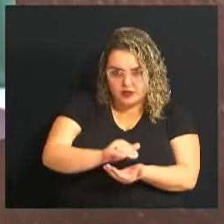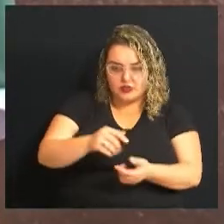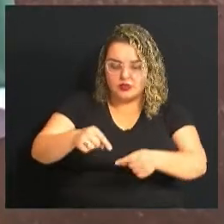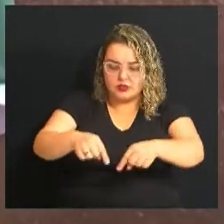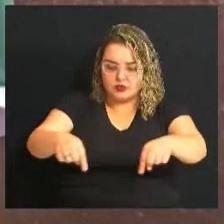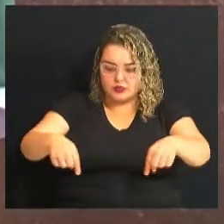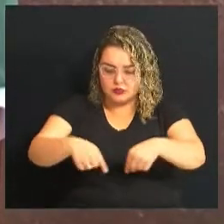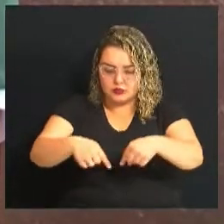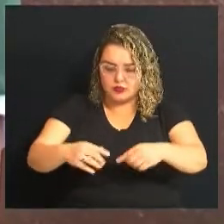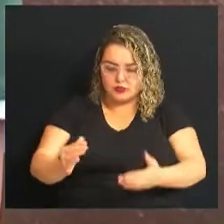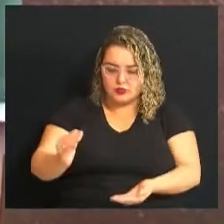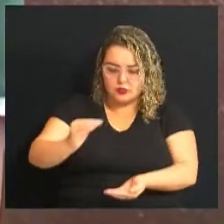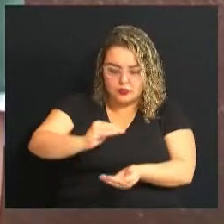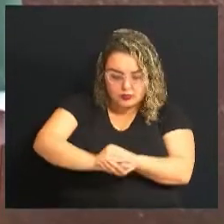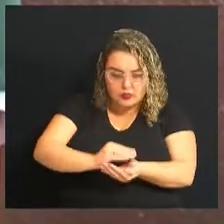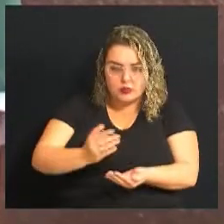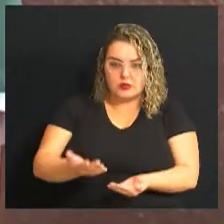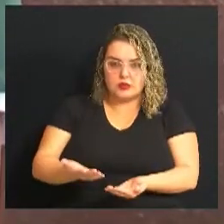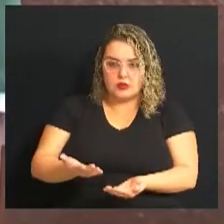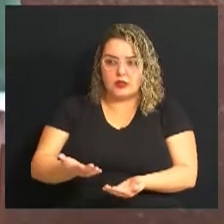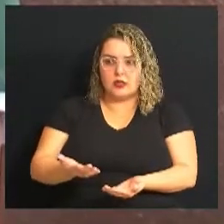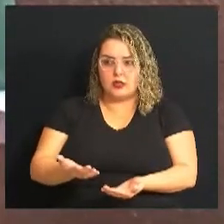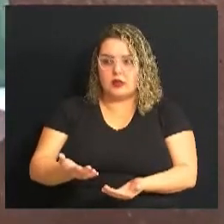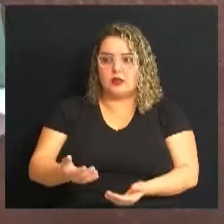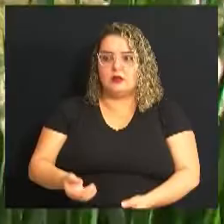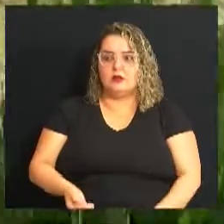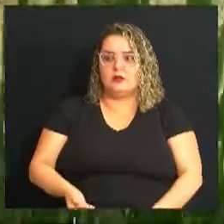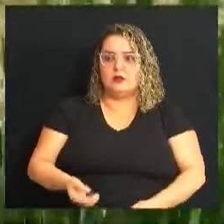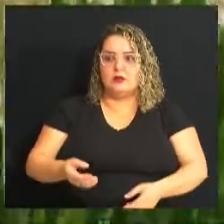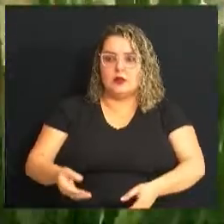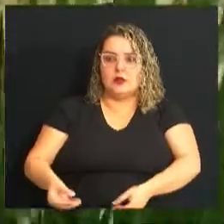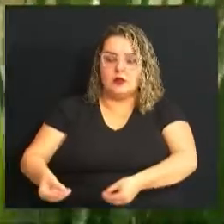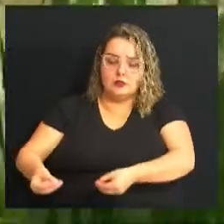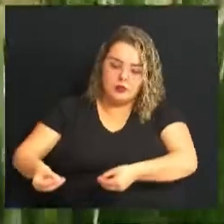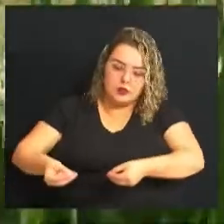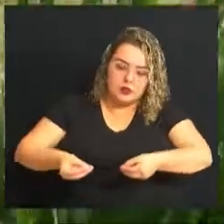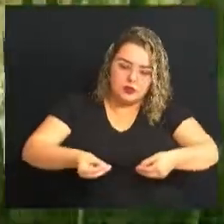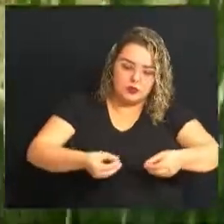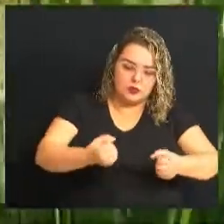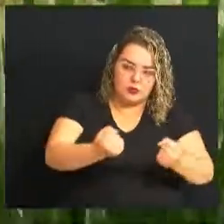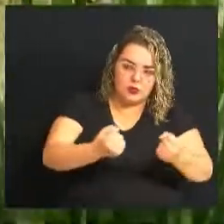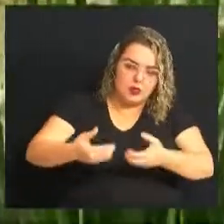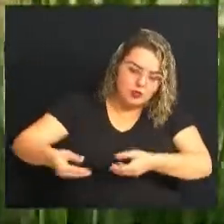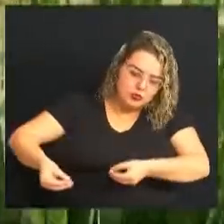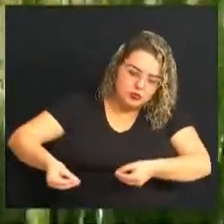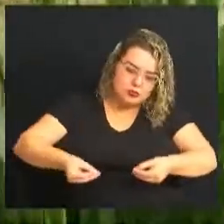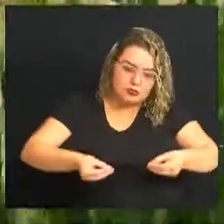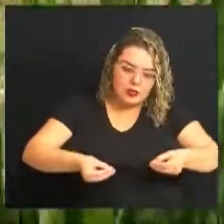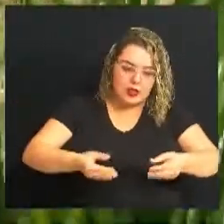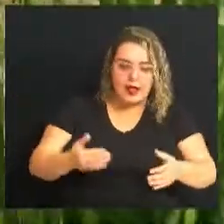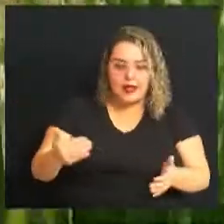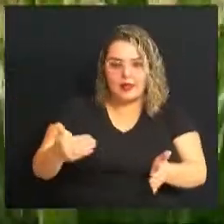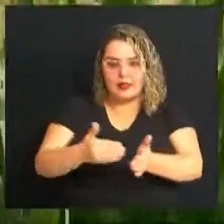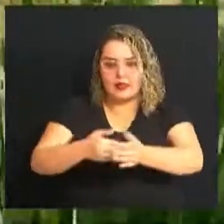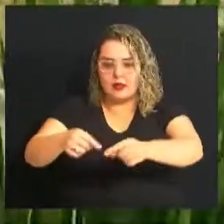Para estar lacrando tudo certinho, trazer ela para pôr no carrinho, para estar levando no jazigo e finalizando o